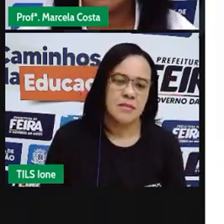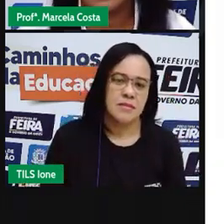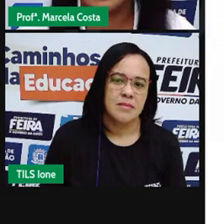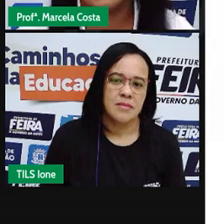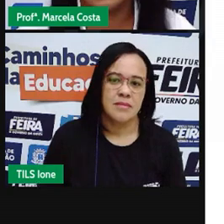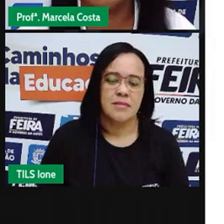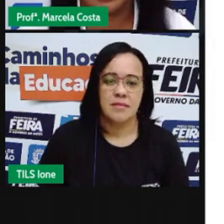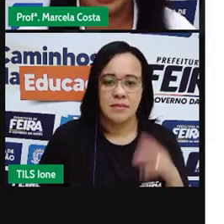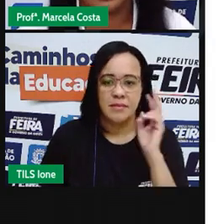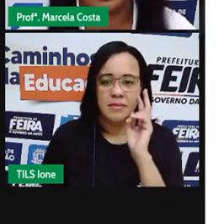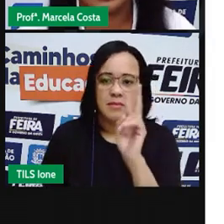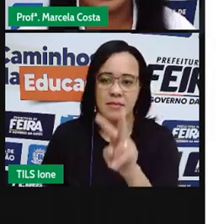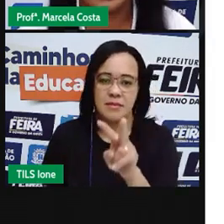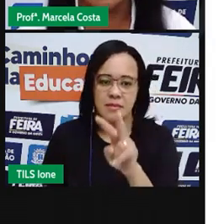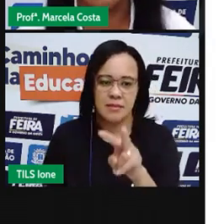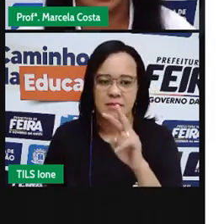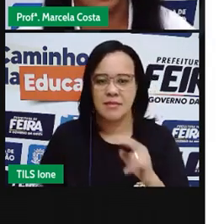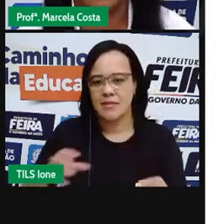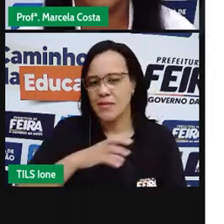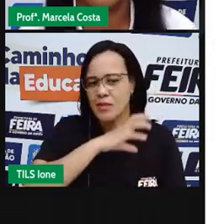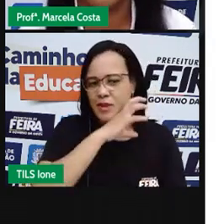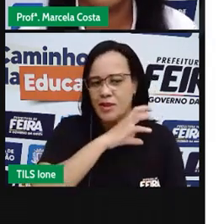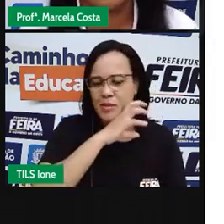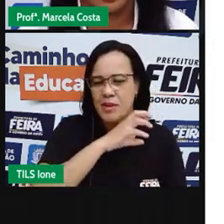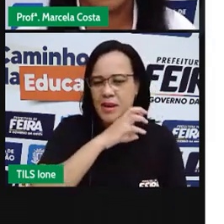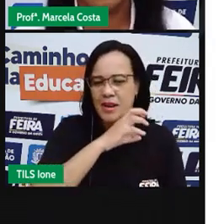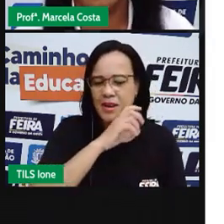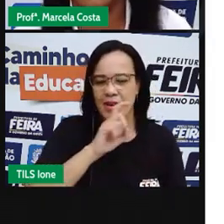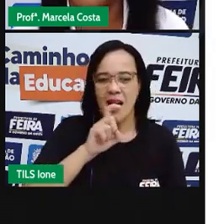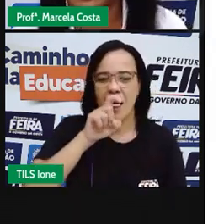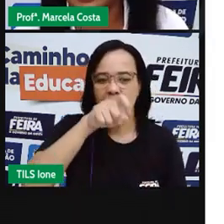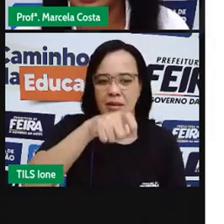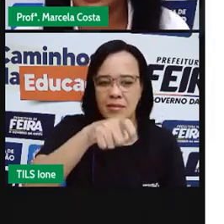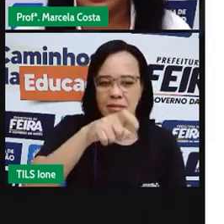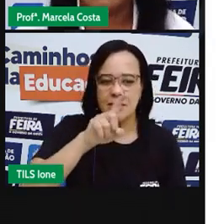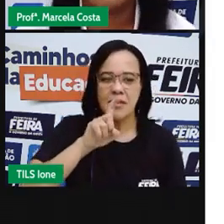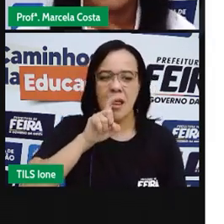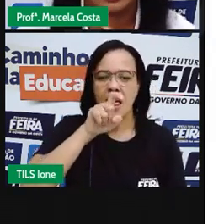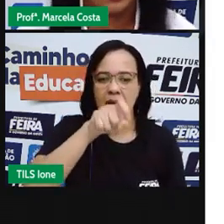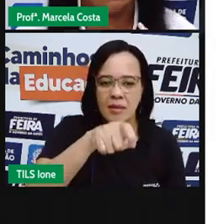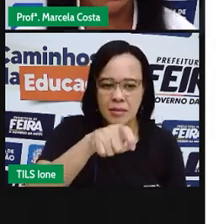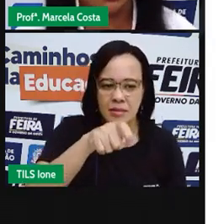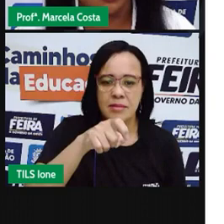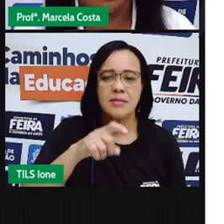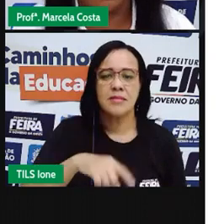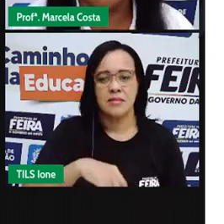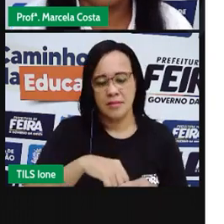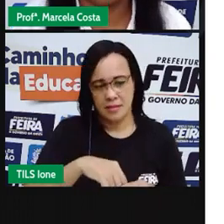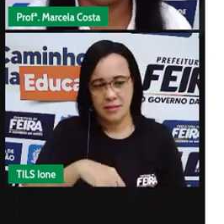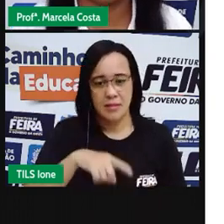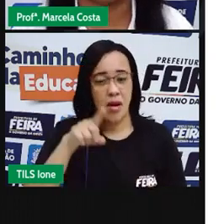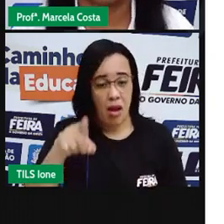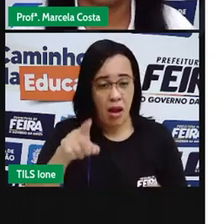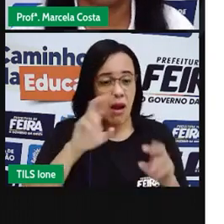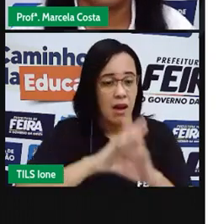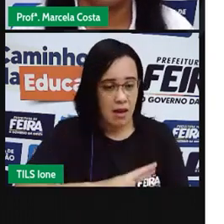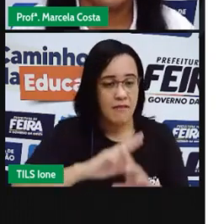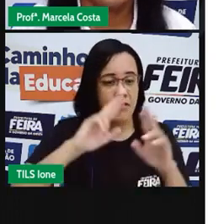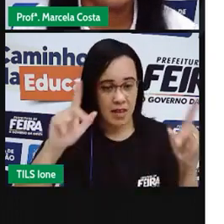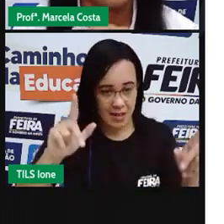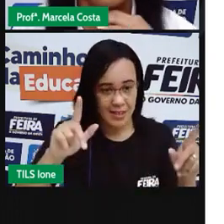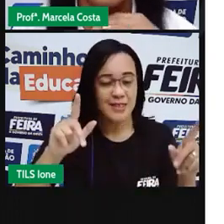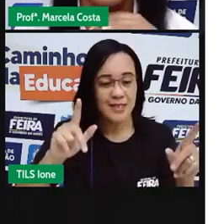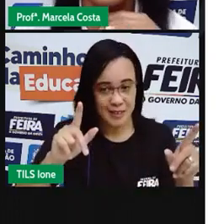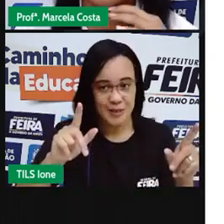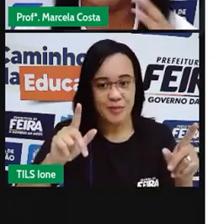Agora observe aqui essa imagem, esse animal. É um animal diferente. Não é muito comum, na verdade, ele corre